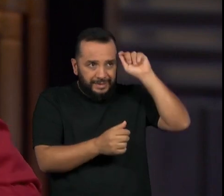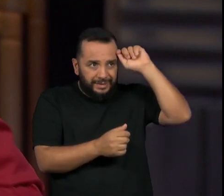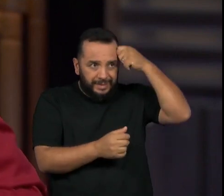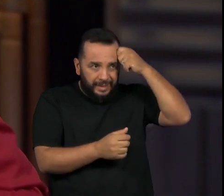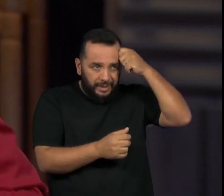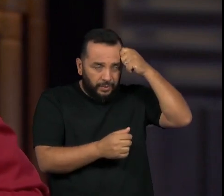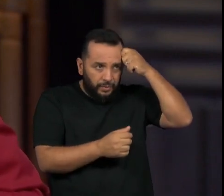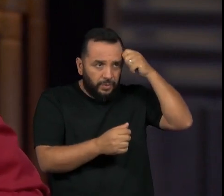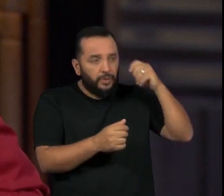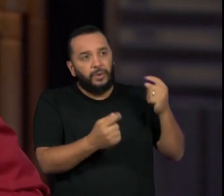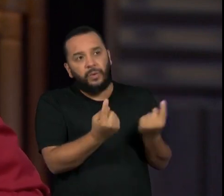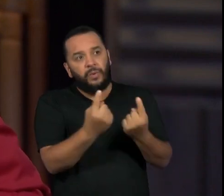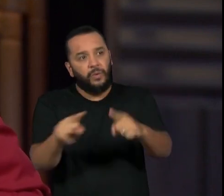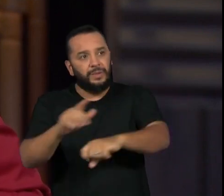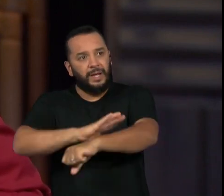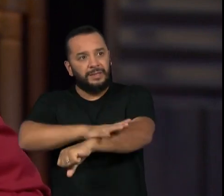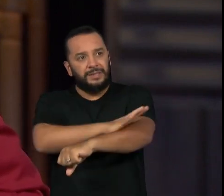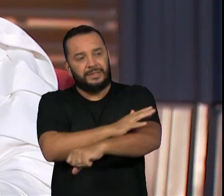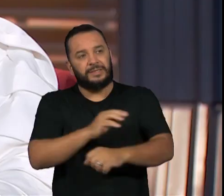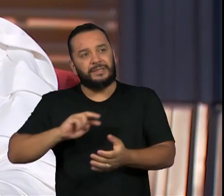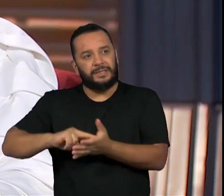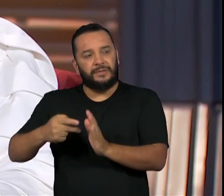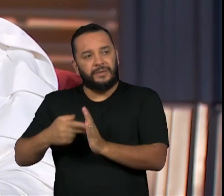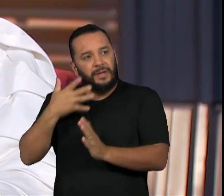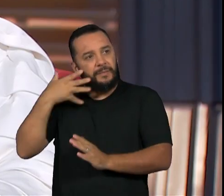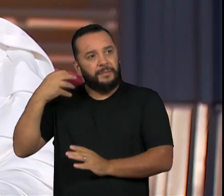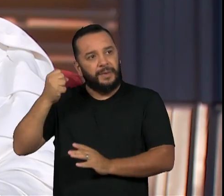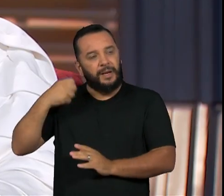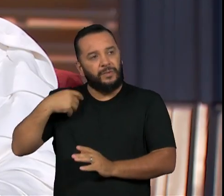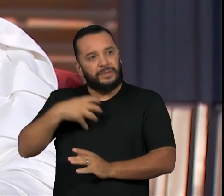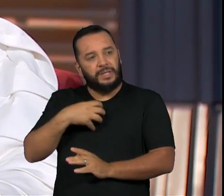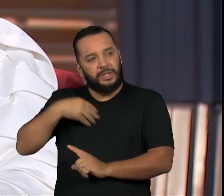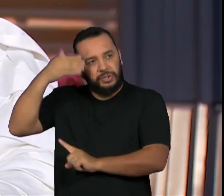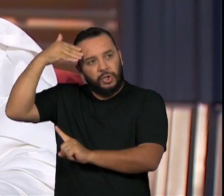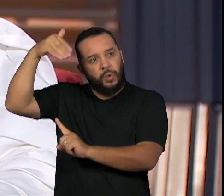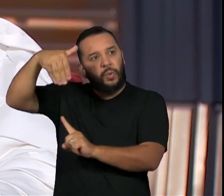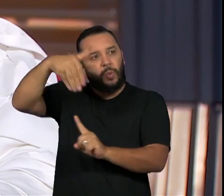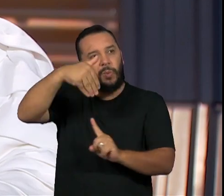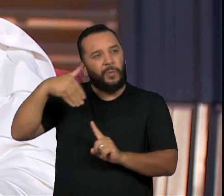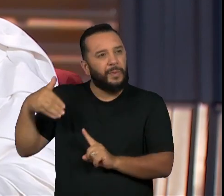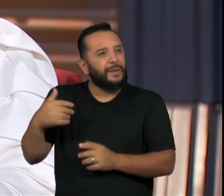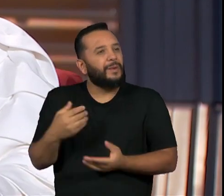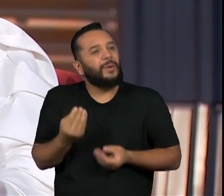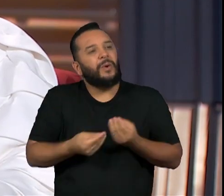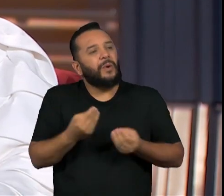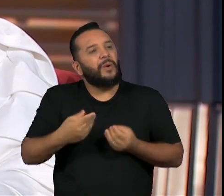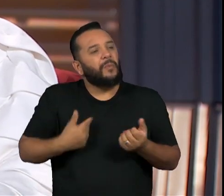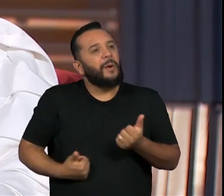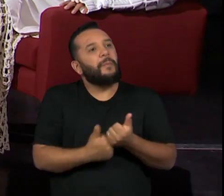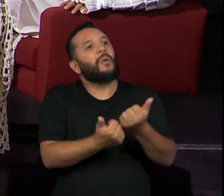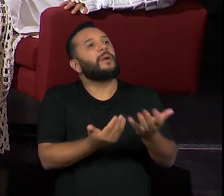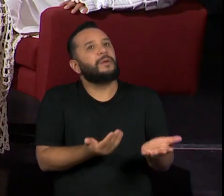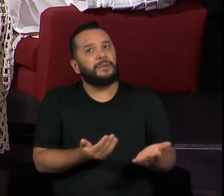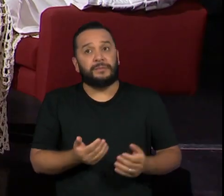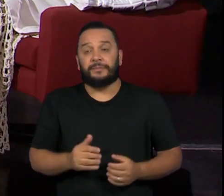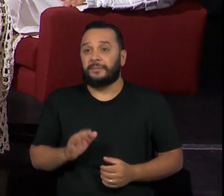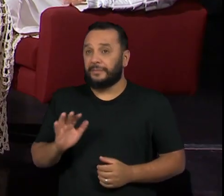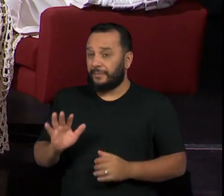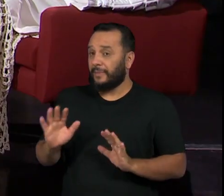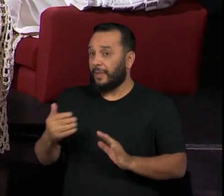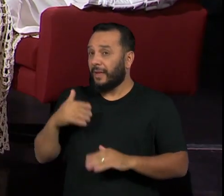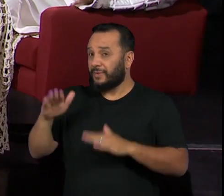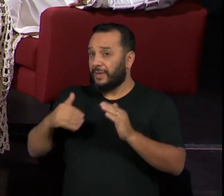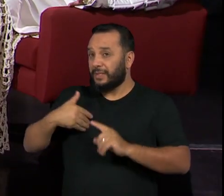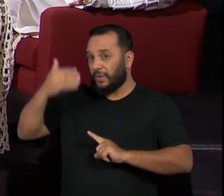de um apoio com culpa? O apoio com culpa faz com que a gente atrapalhe a escuta. Porque a